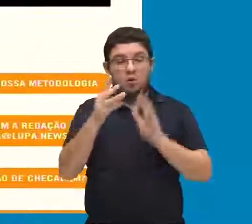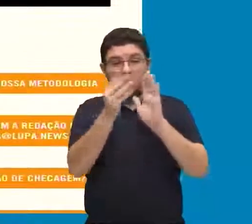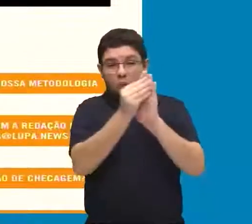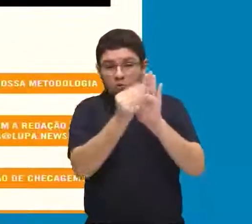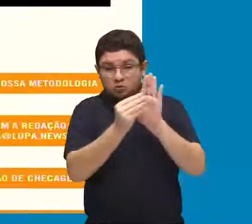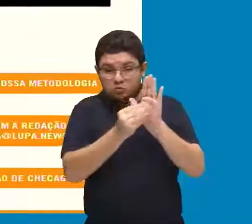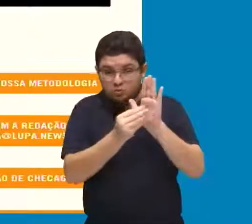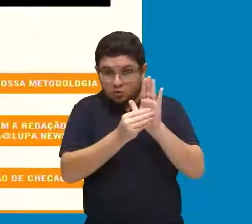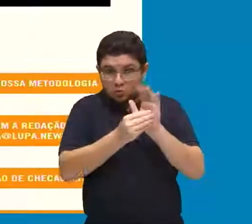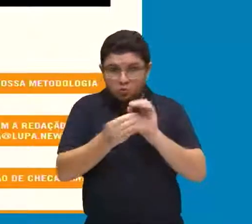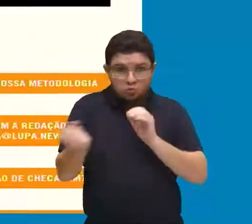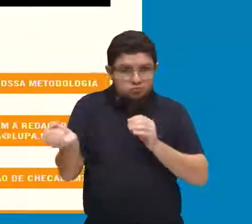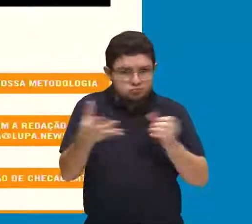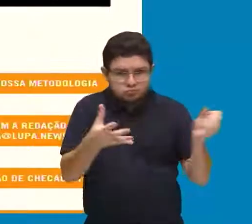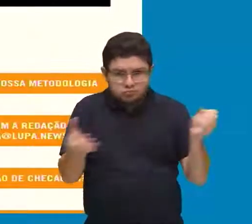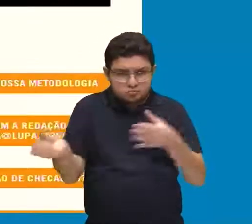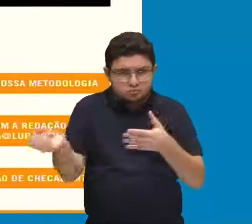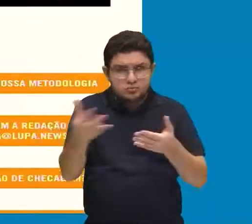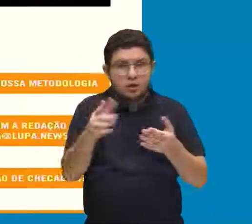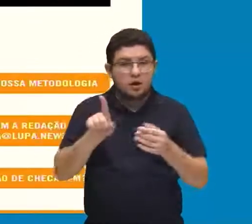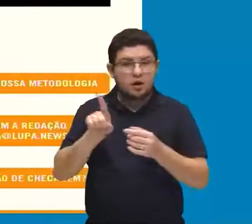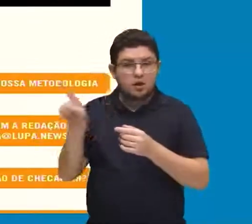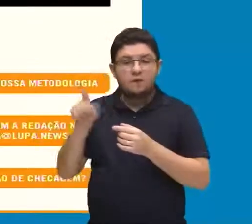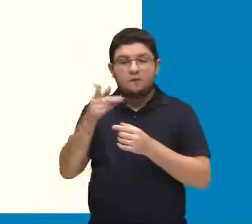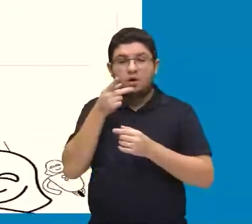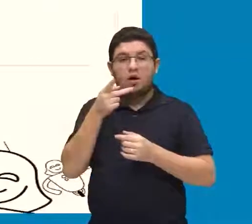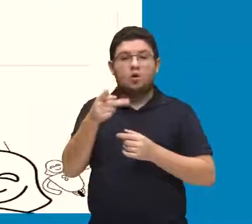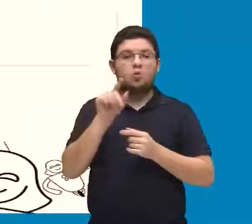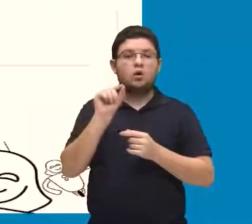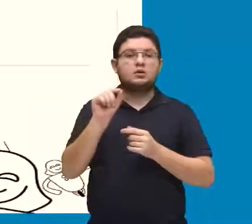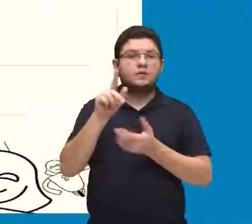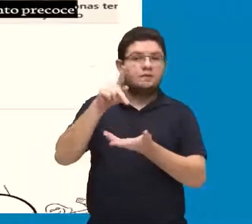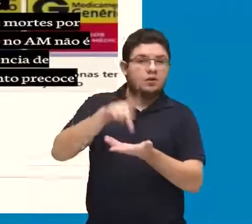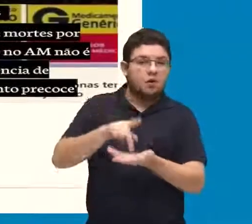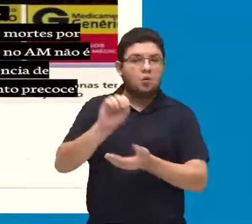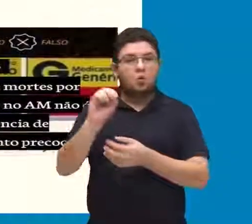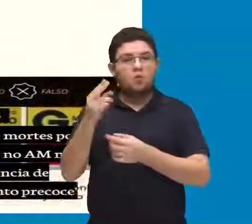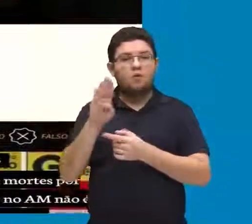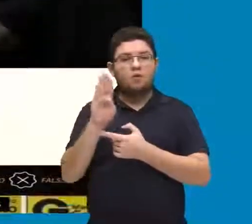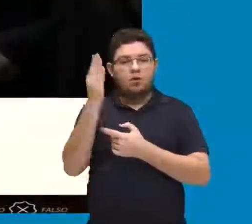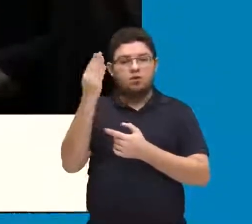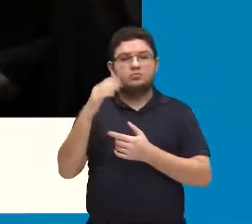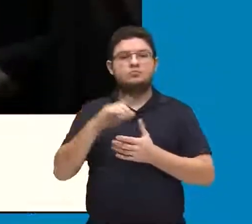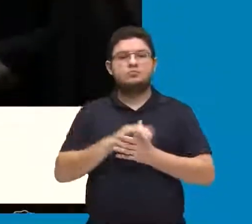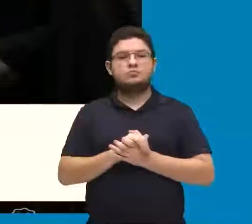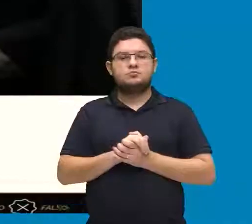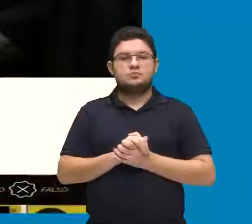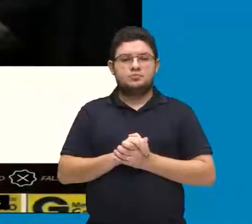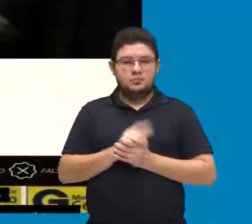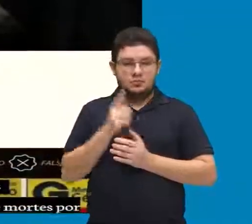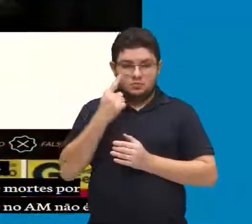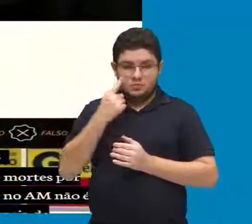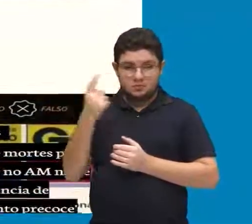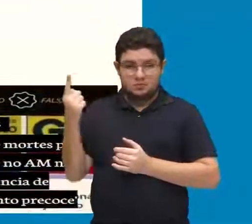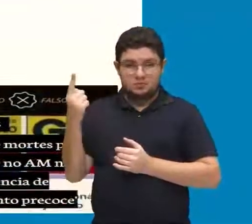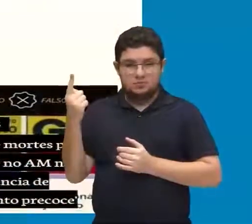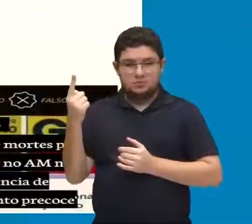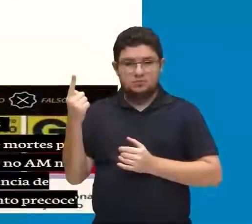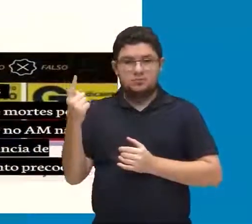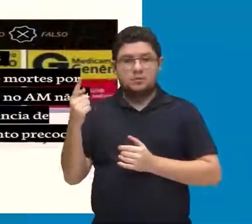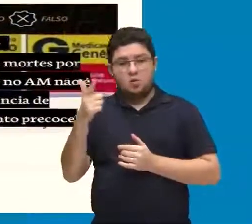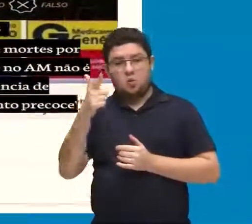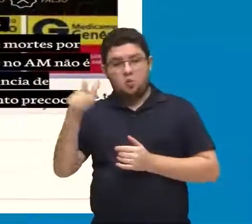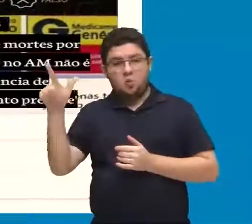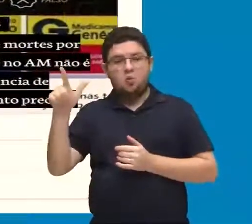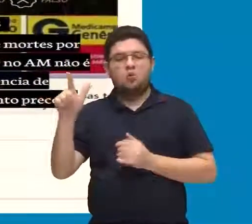que dizem pra gente se é fato ou fake, normalmente se consultam especialistas, né? Então, a gente tem aqui o outro